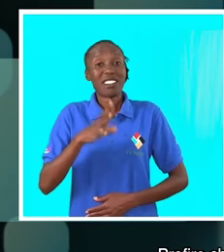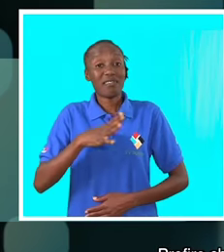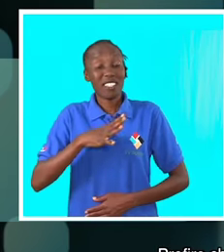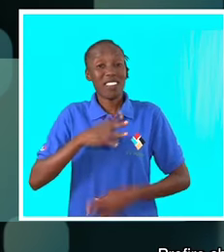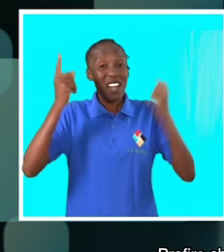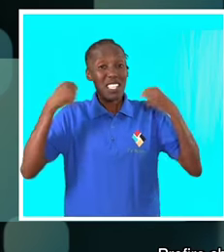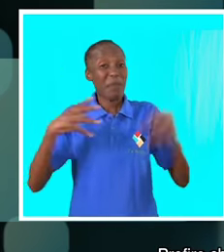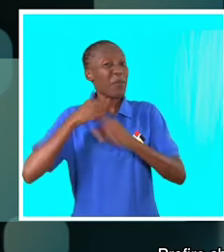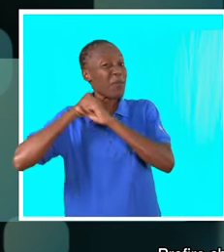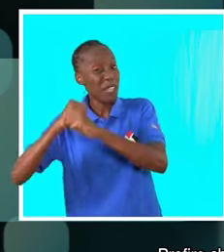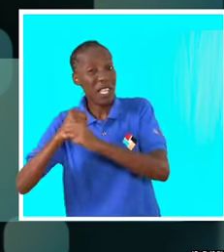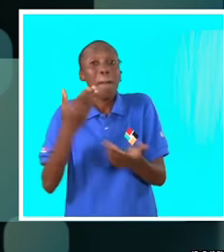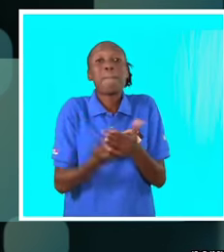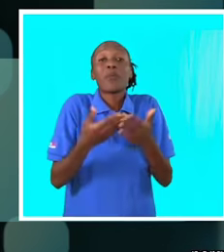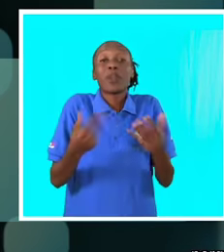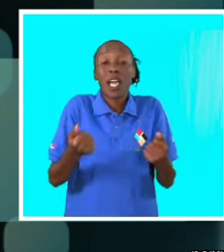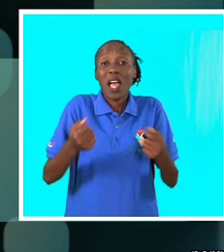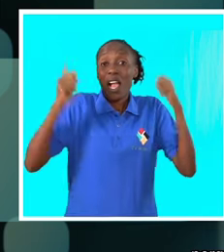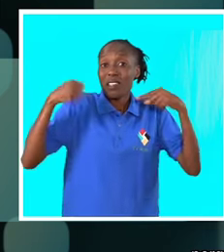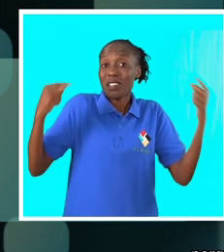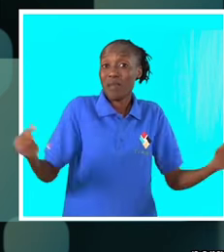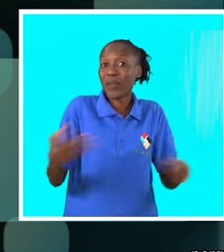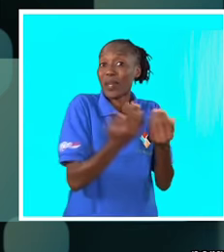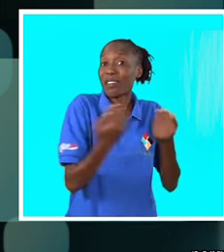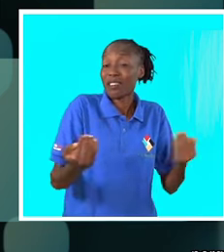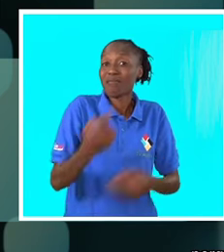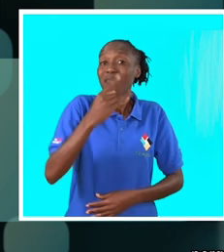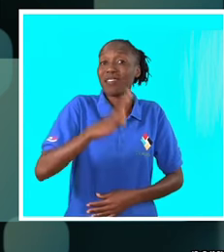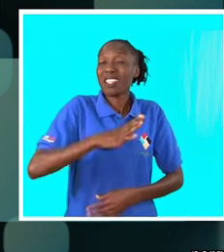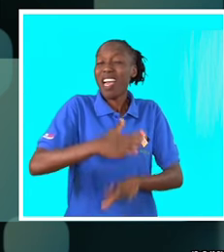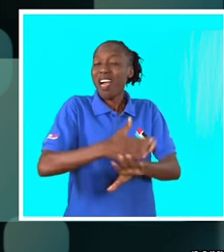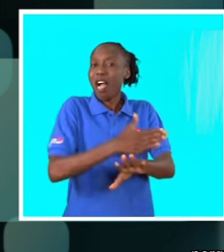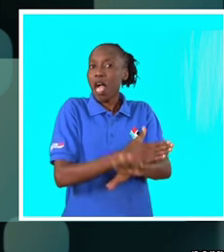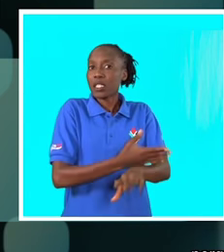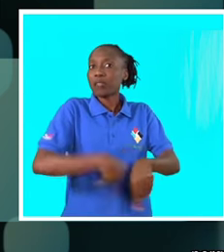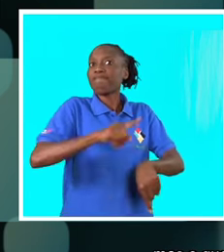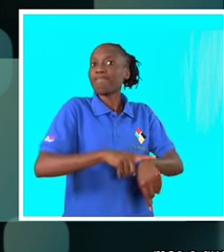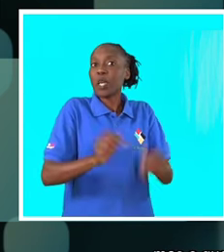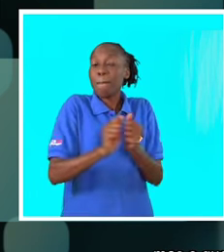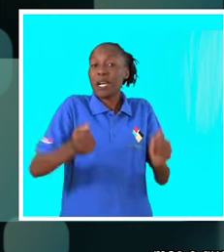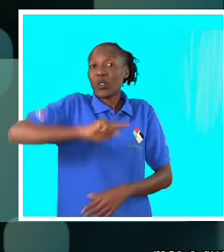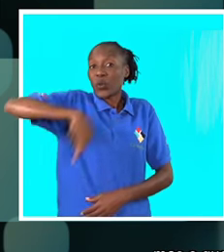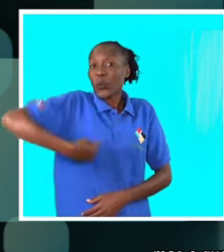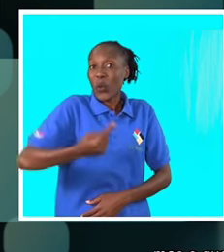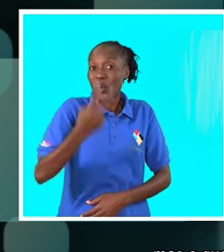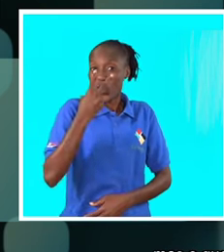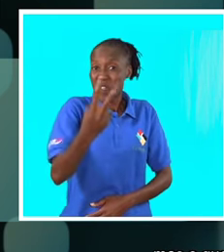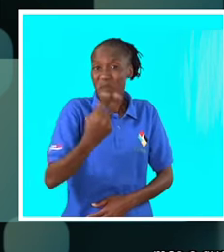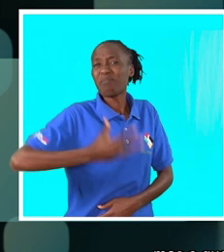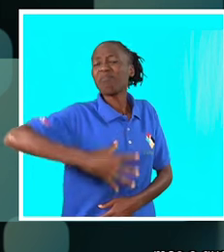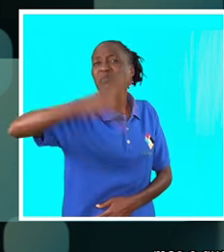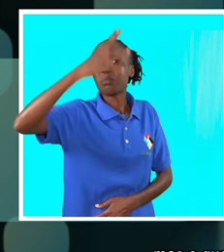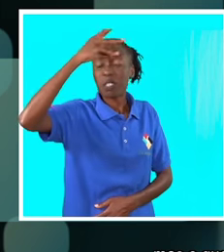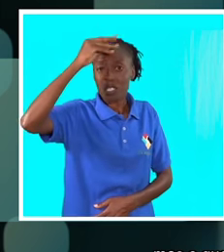casamento forçado? O casamento prematuro é aquele que é realizado antes da hora. Mas o que nós vimos